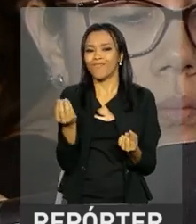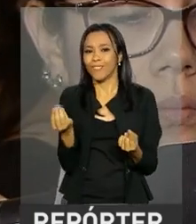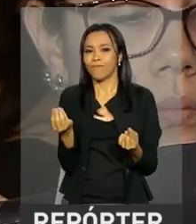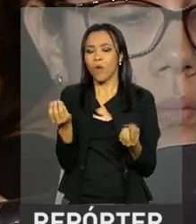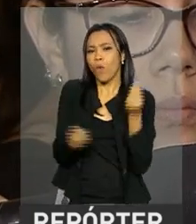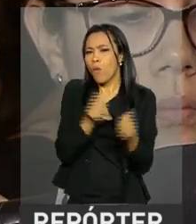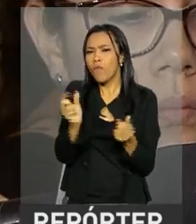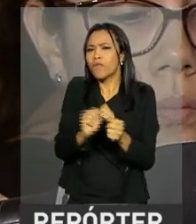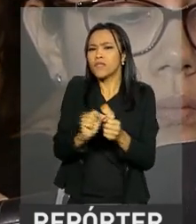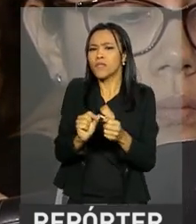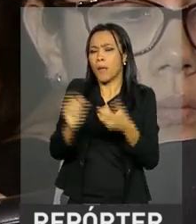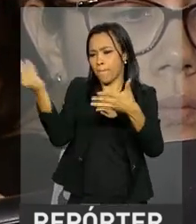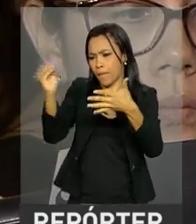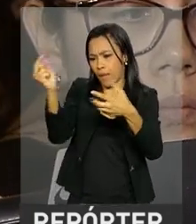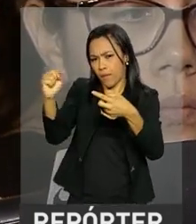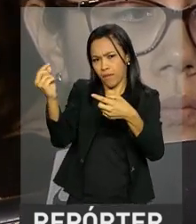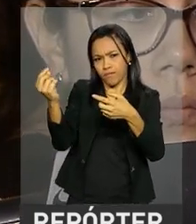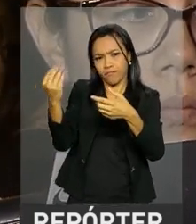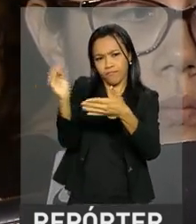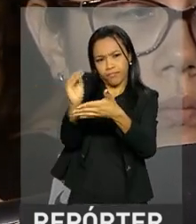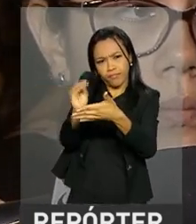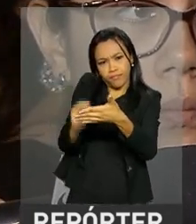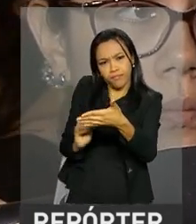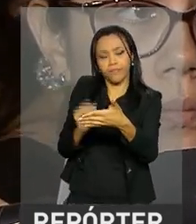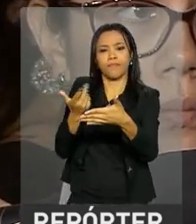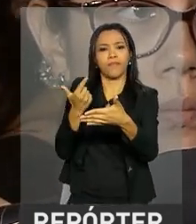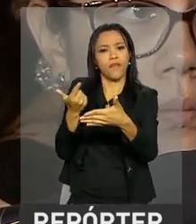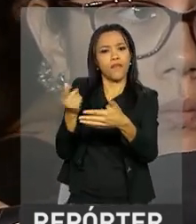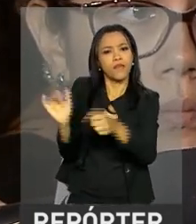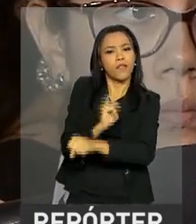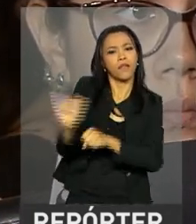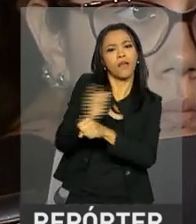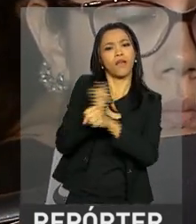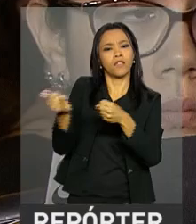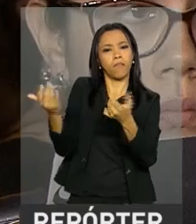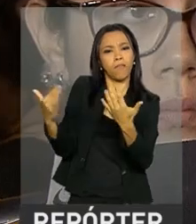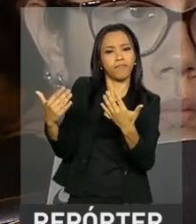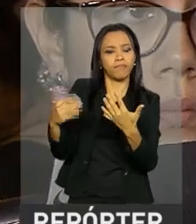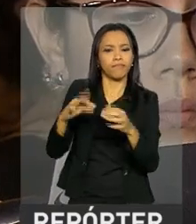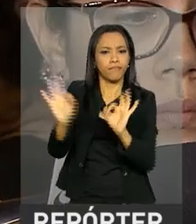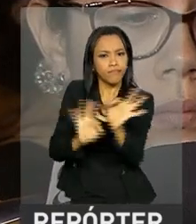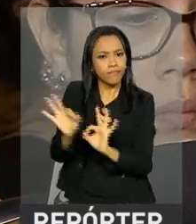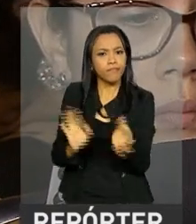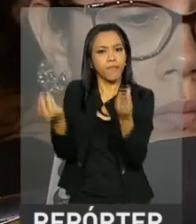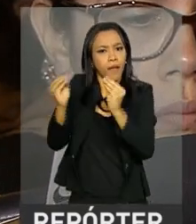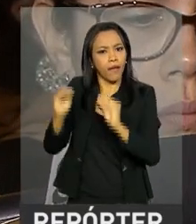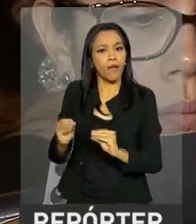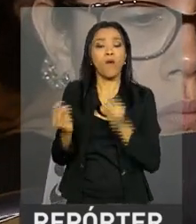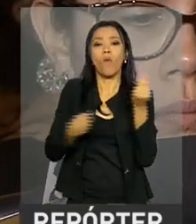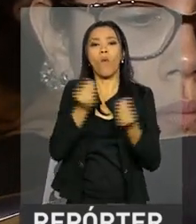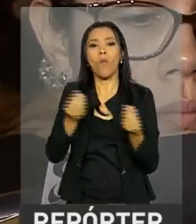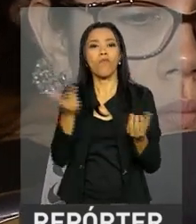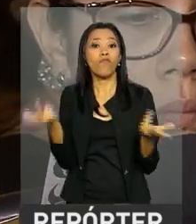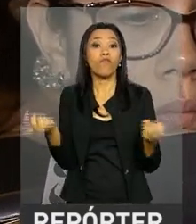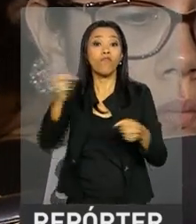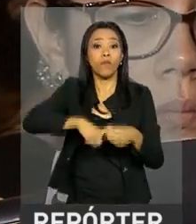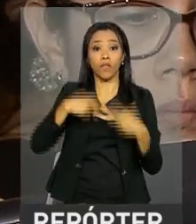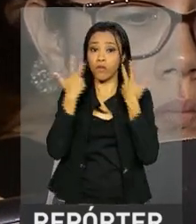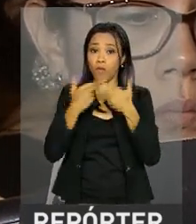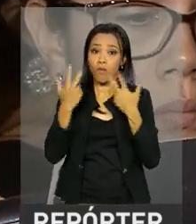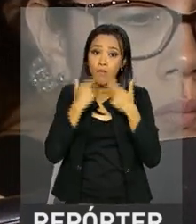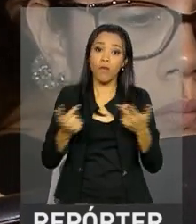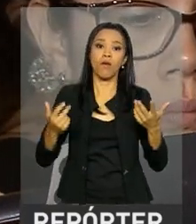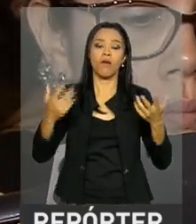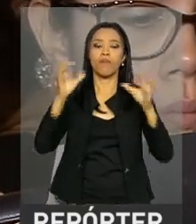questão operacional, para que eles auxiliem a manter a normalidade, a reconquistar e manter a normalidade